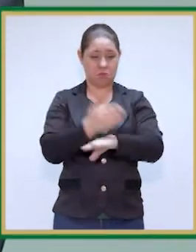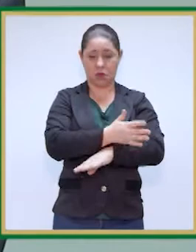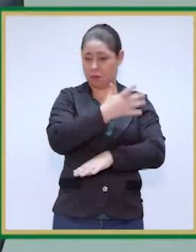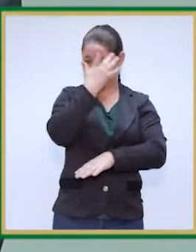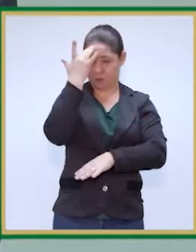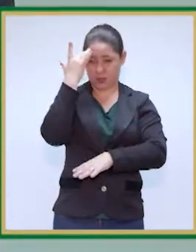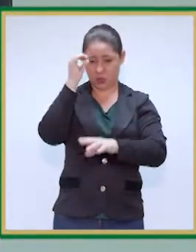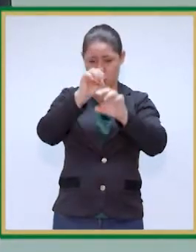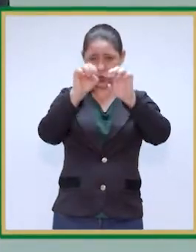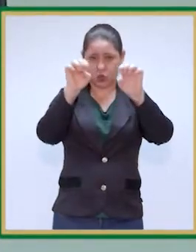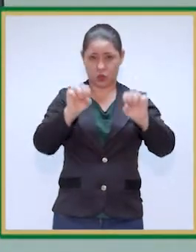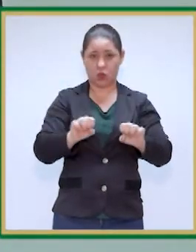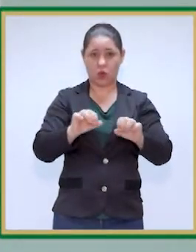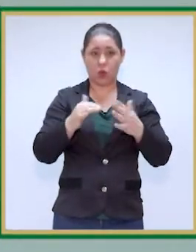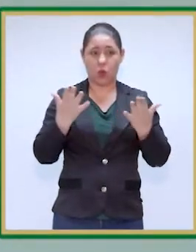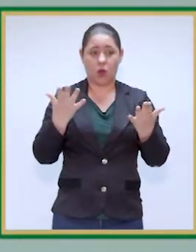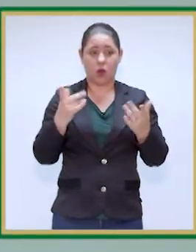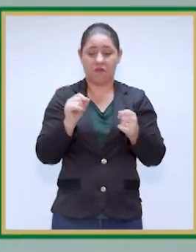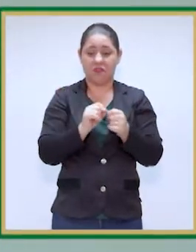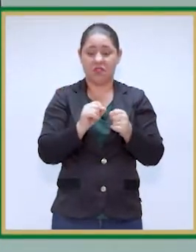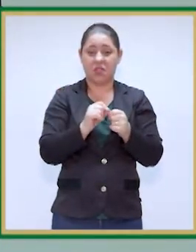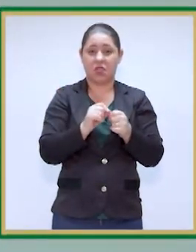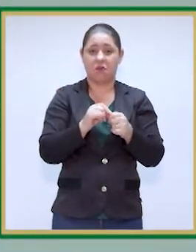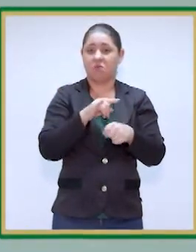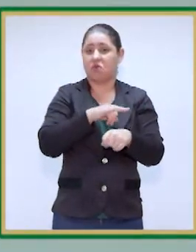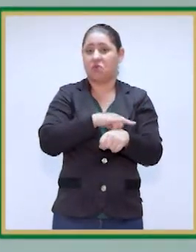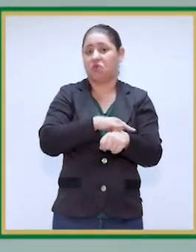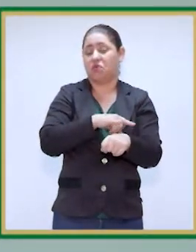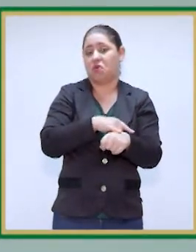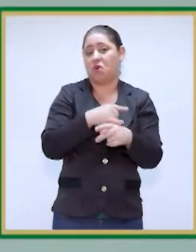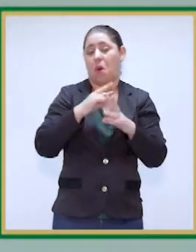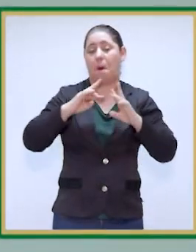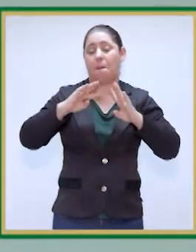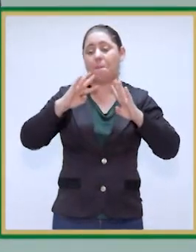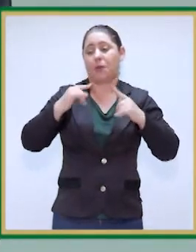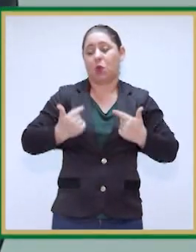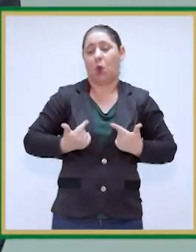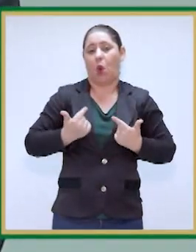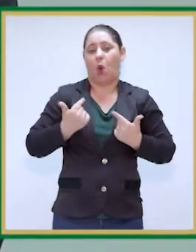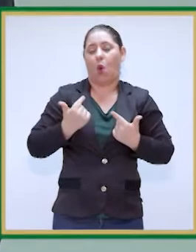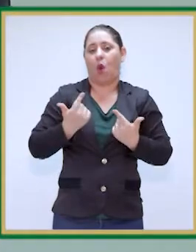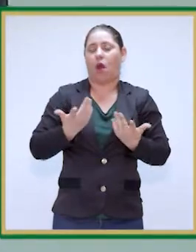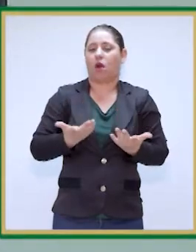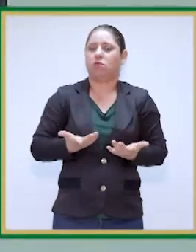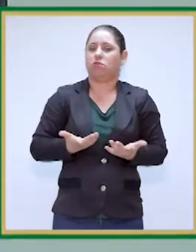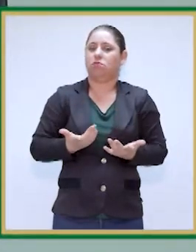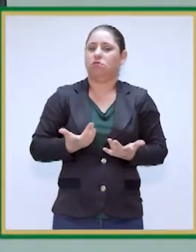momento da entrada da pessoa no sistema prisional, quando ela vai fazer as suas necessidades básicas e biológicas,